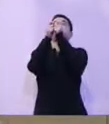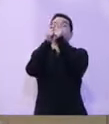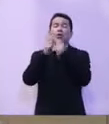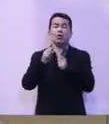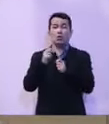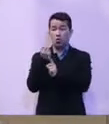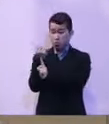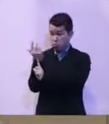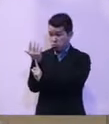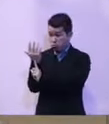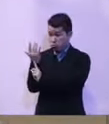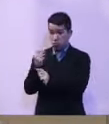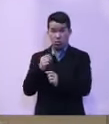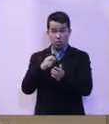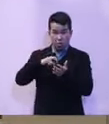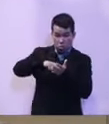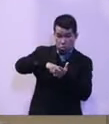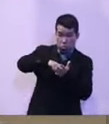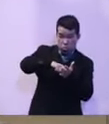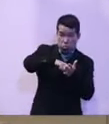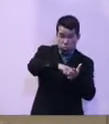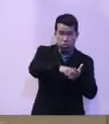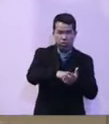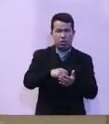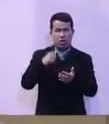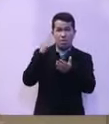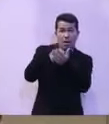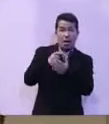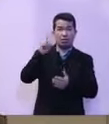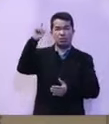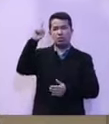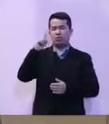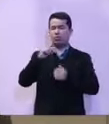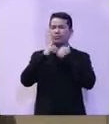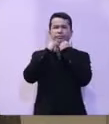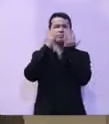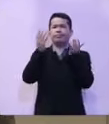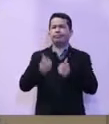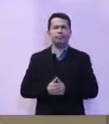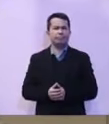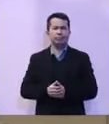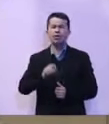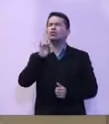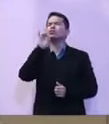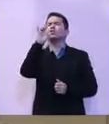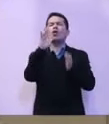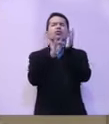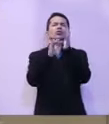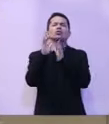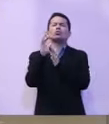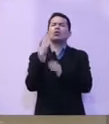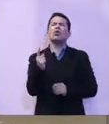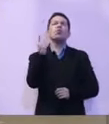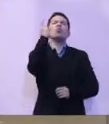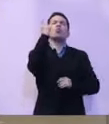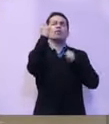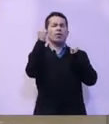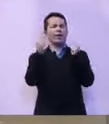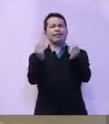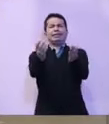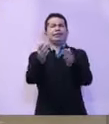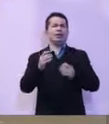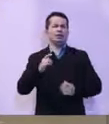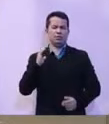alcança pela fé em Cristo Jesus, o único mediador entre Deus e os homens. A palavra de Deus em Hebreus